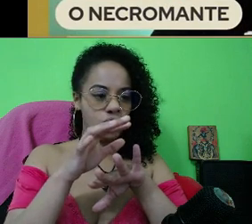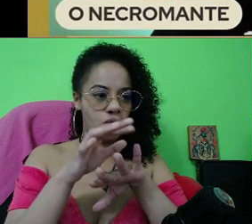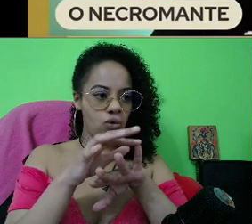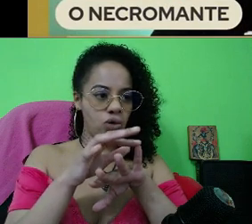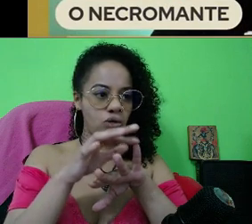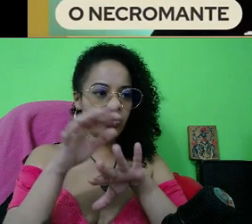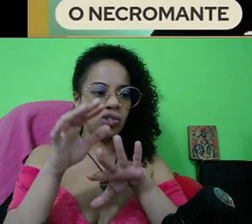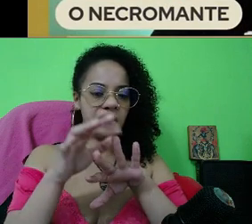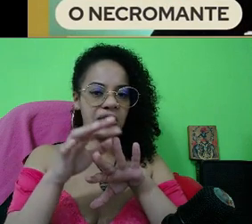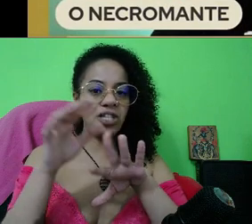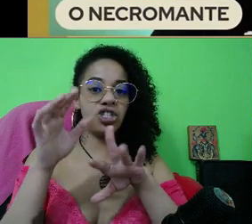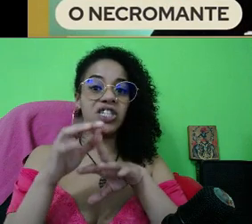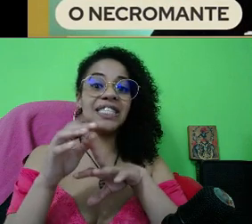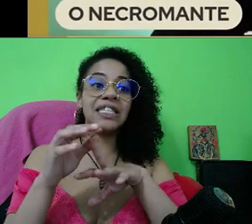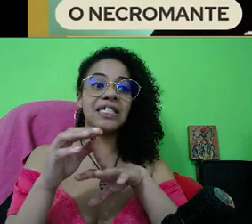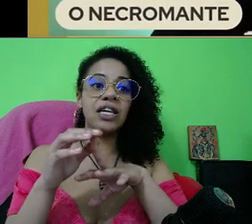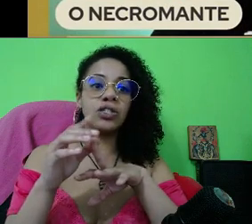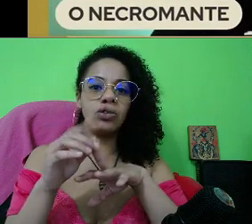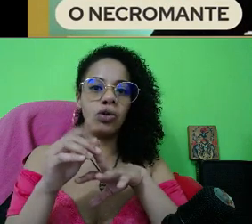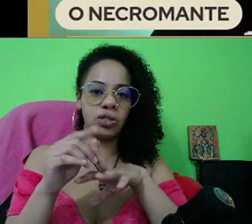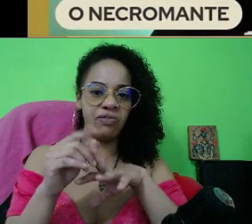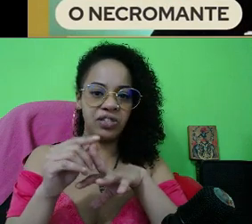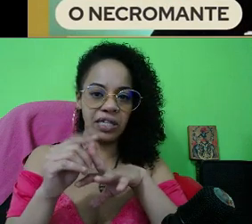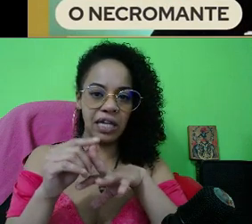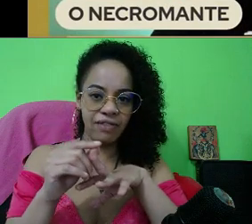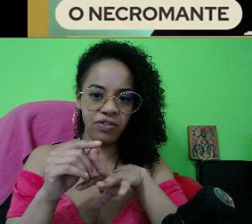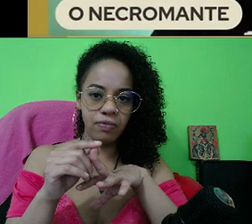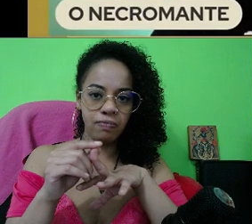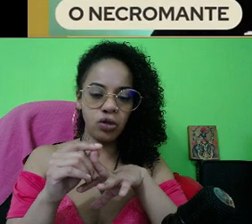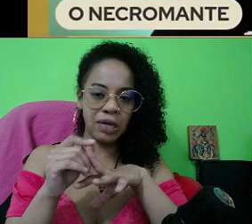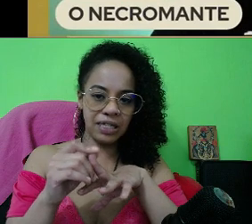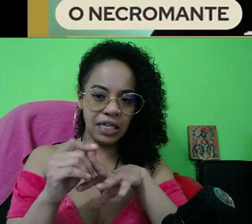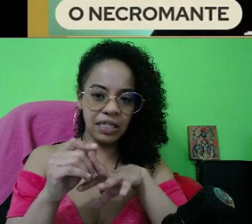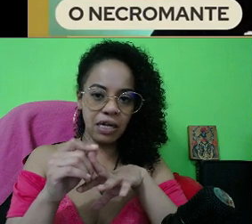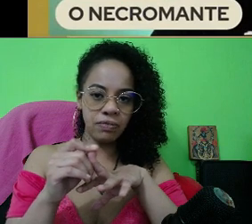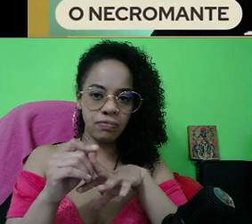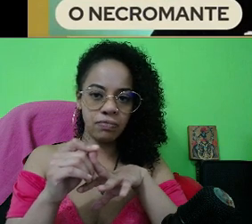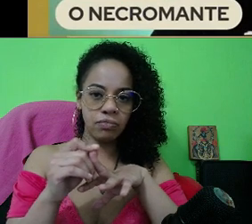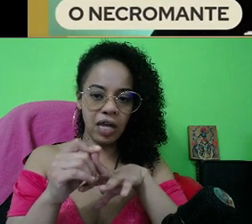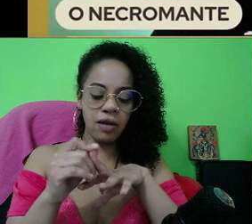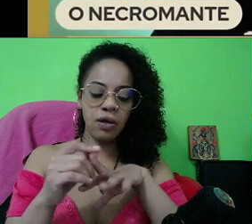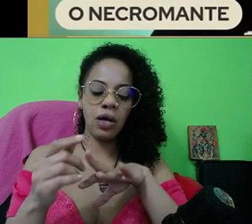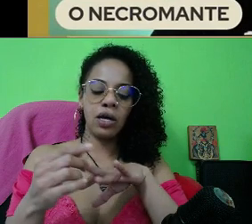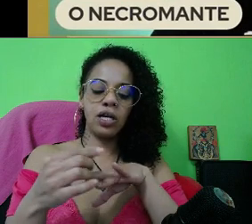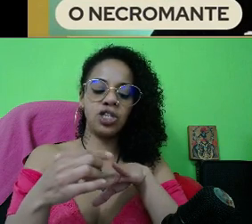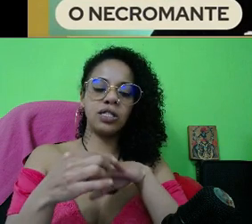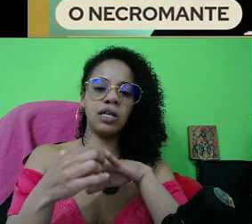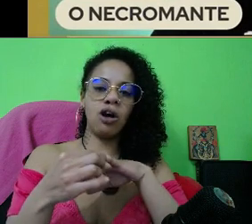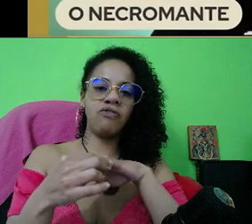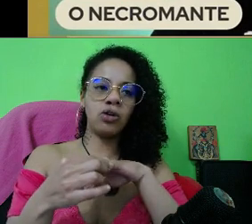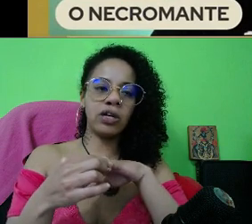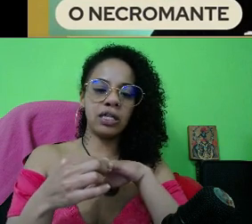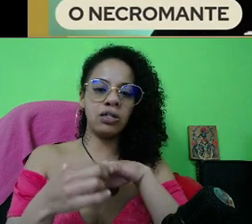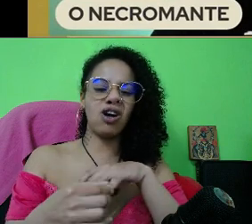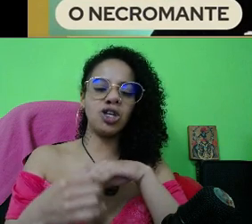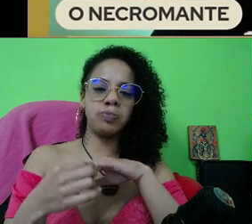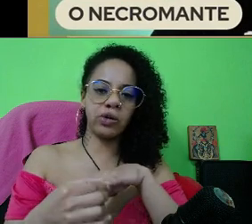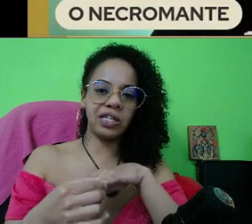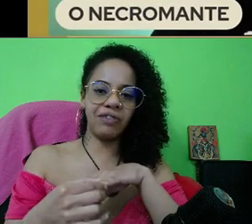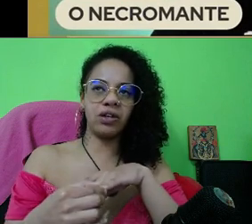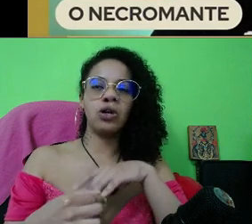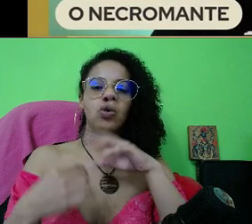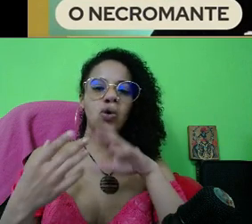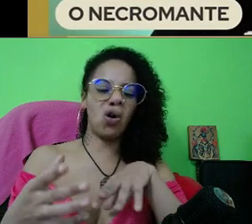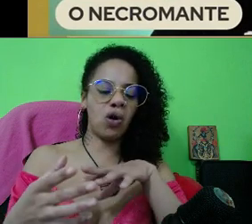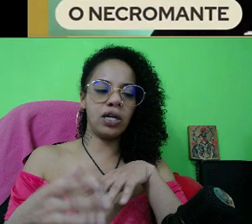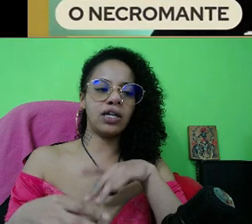18 17 16/12 eu fiz a Live numa sexta né e dia 19 eu coloquei esse corte